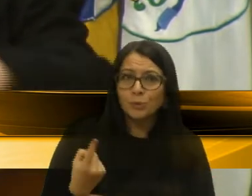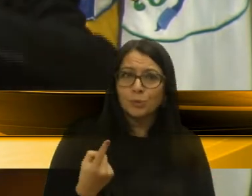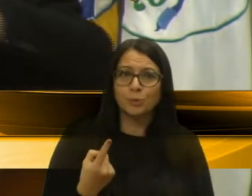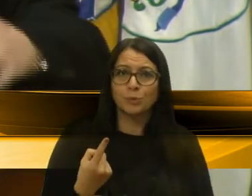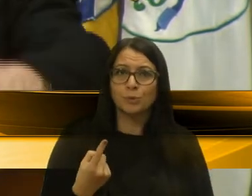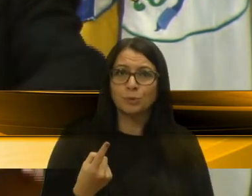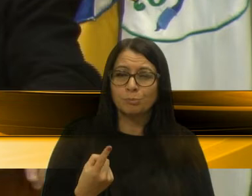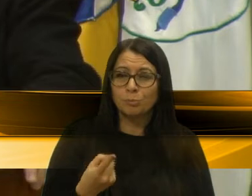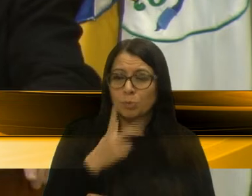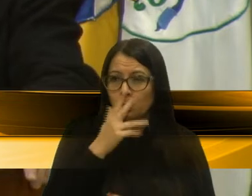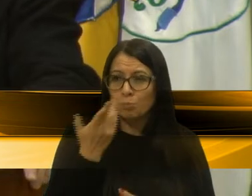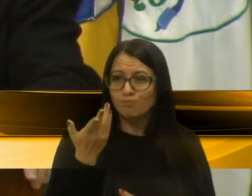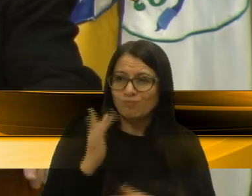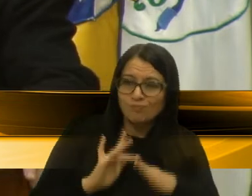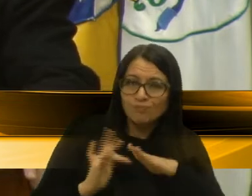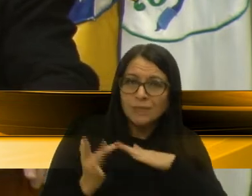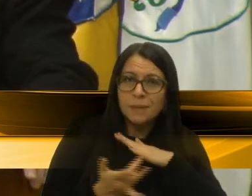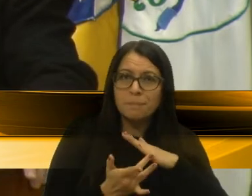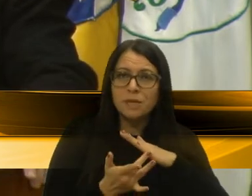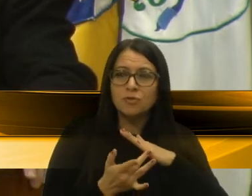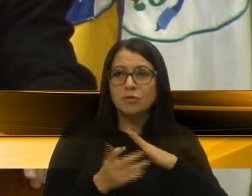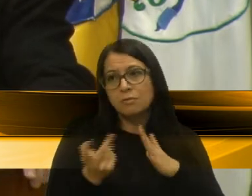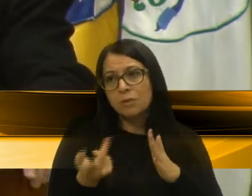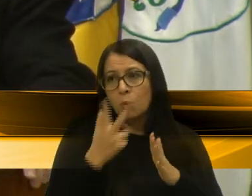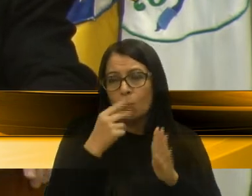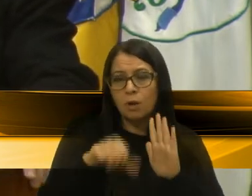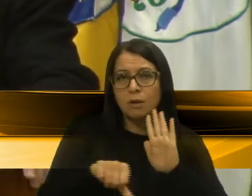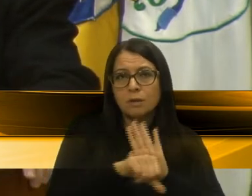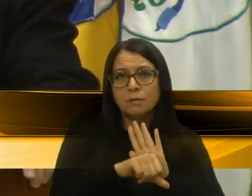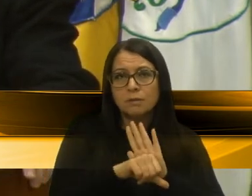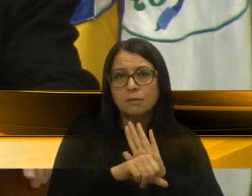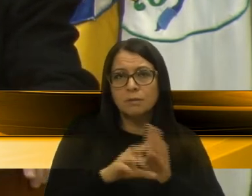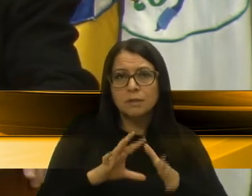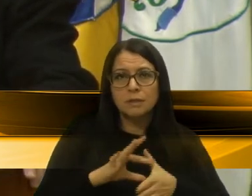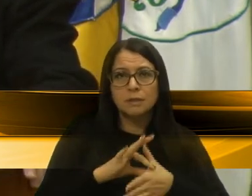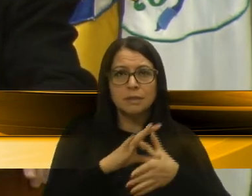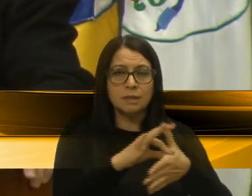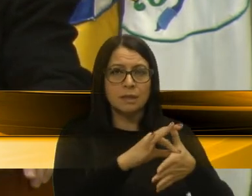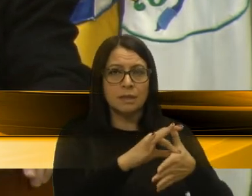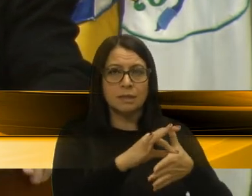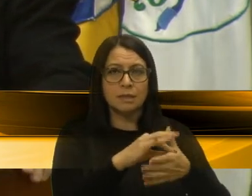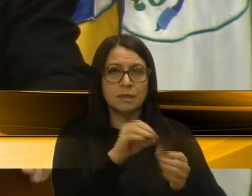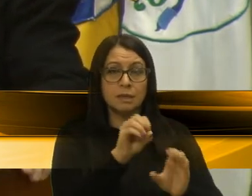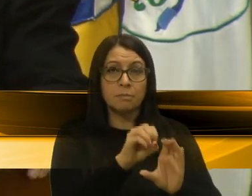por essa mídia criminosa liderada pela Rede Globo,